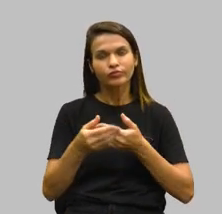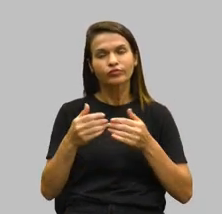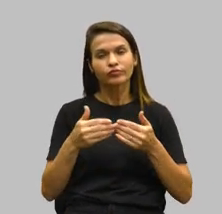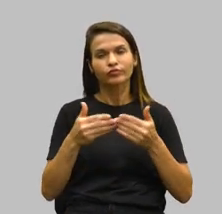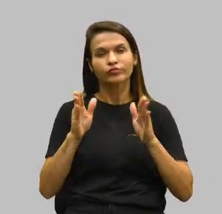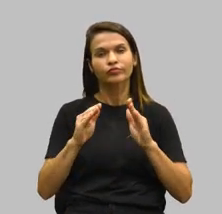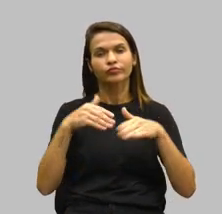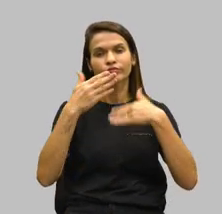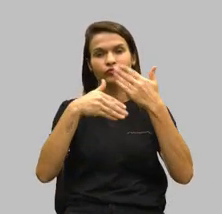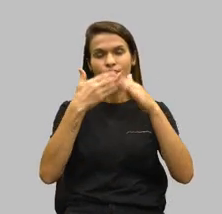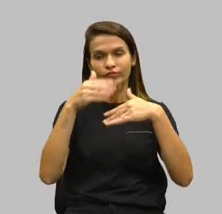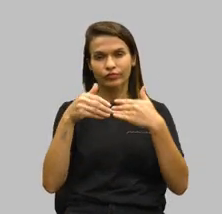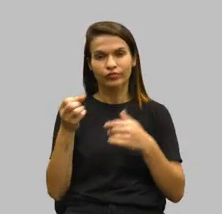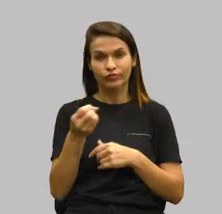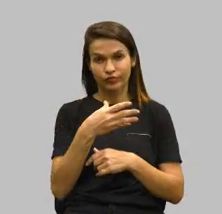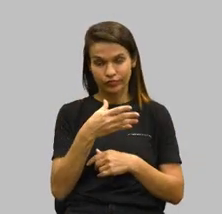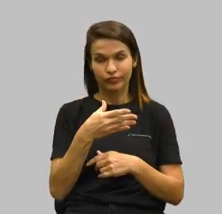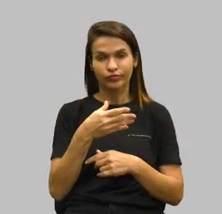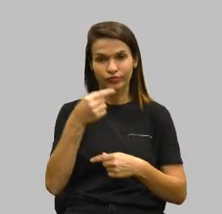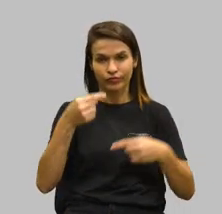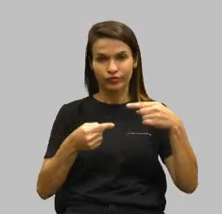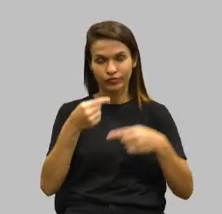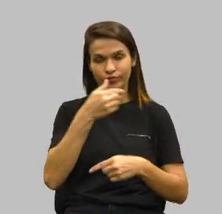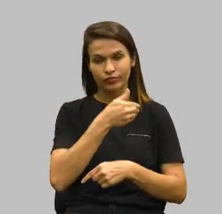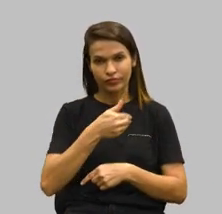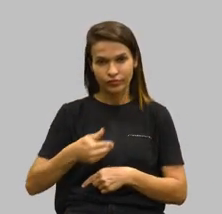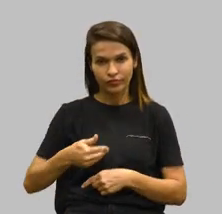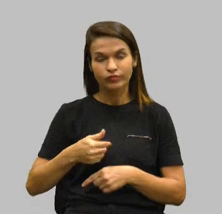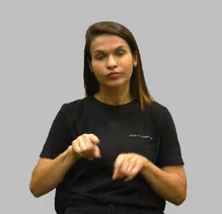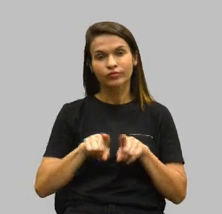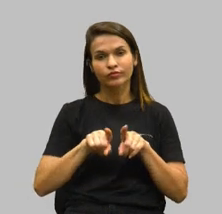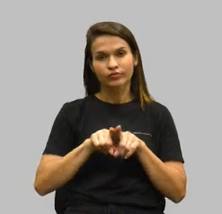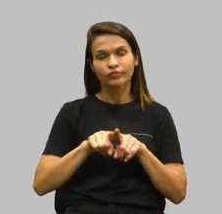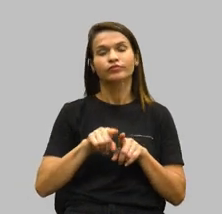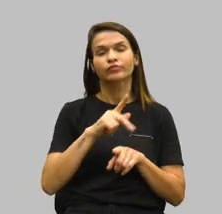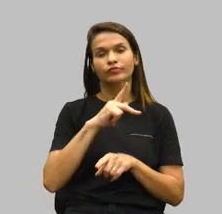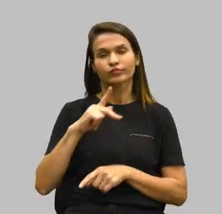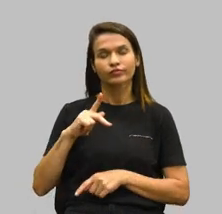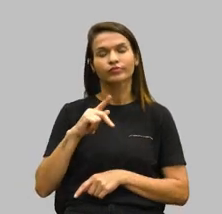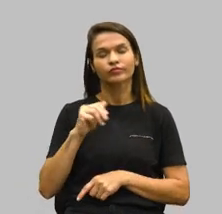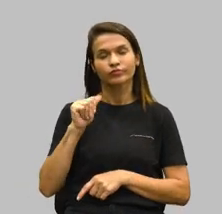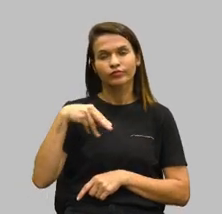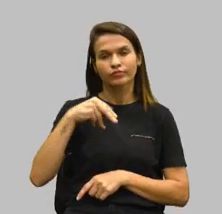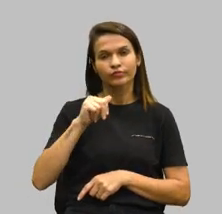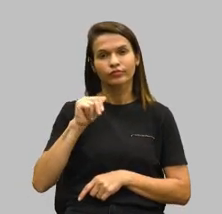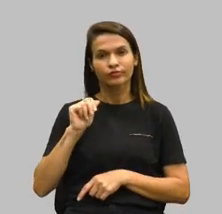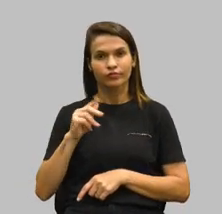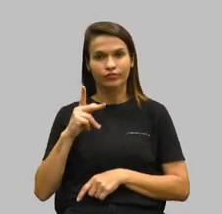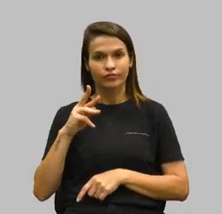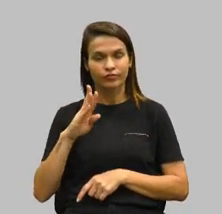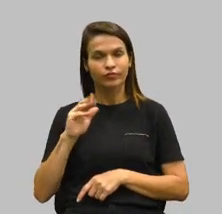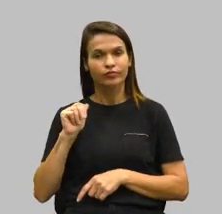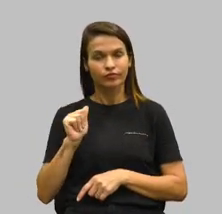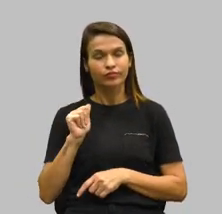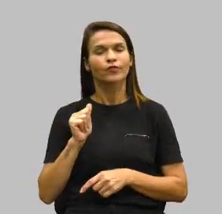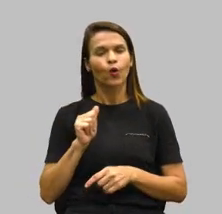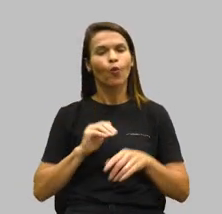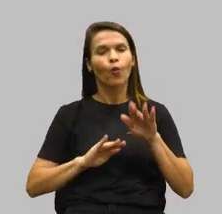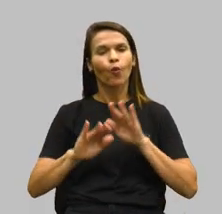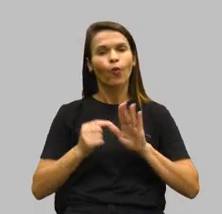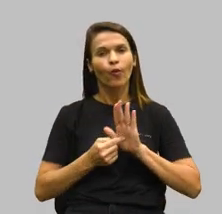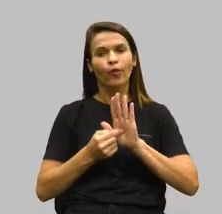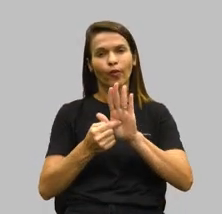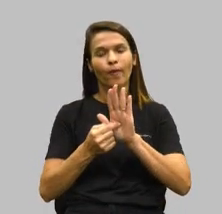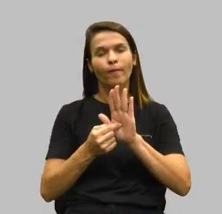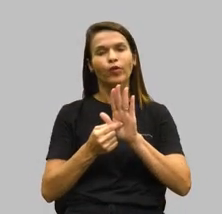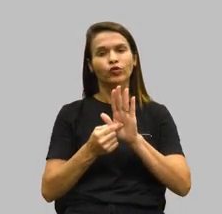construção de novas políticas públicas e eu tomei Presidente Ana Paula o cuidado dessa apresentação de trazer imagens reais do